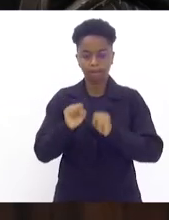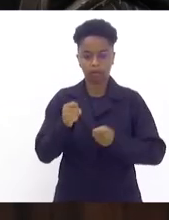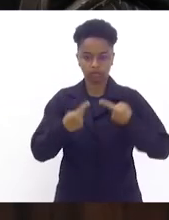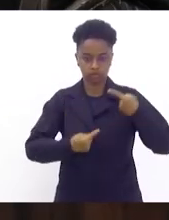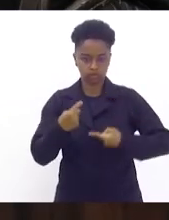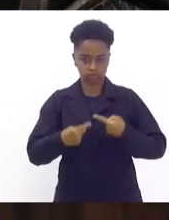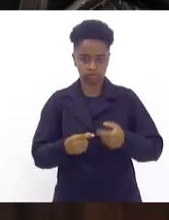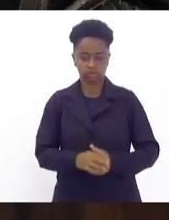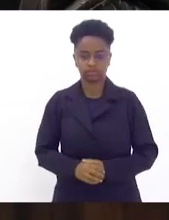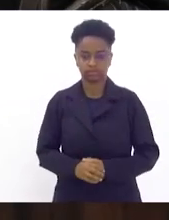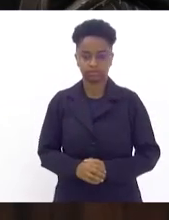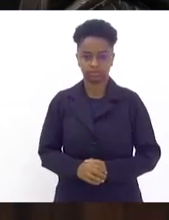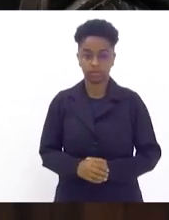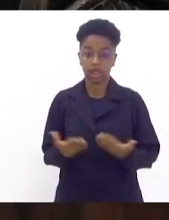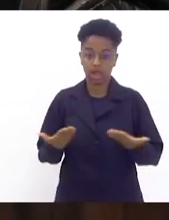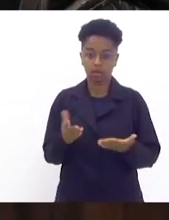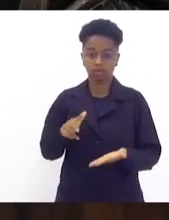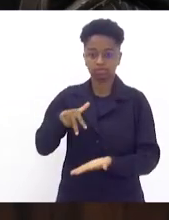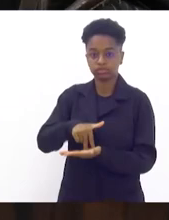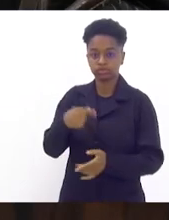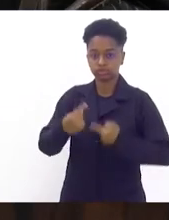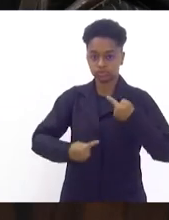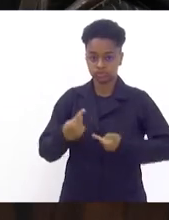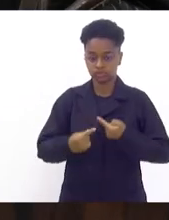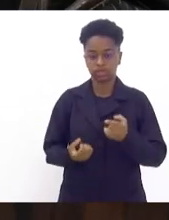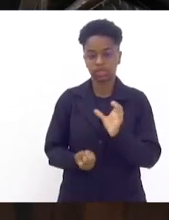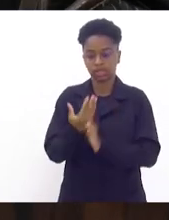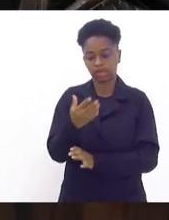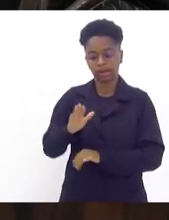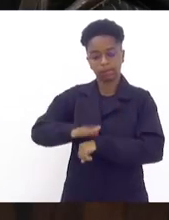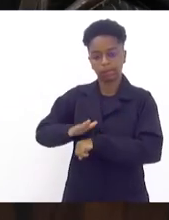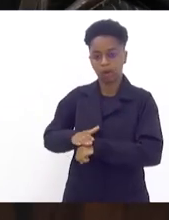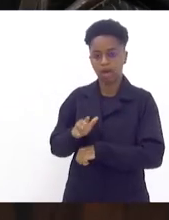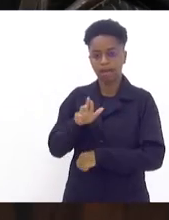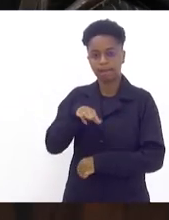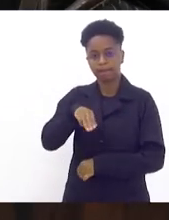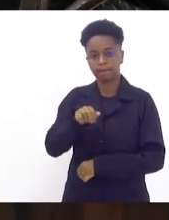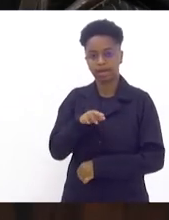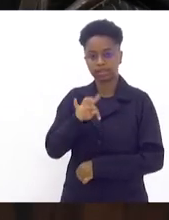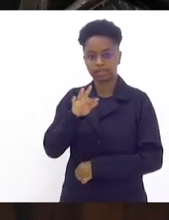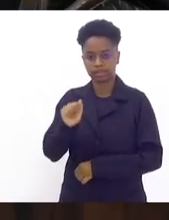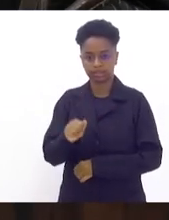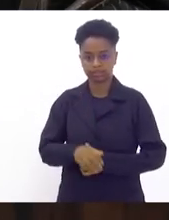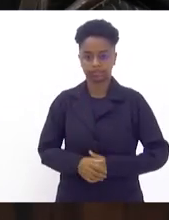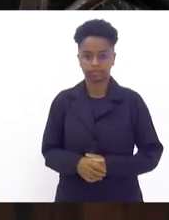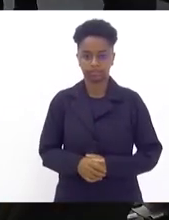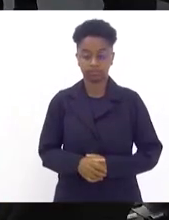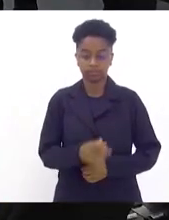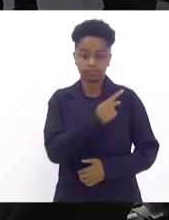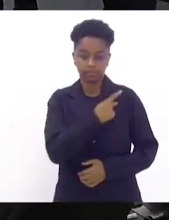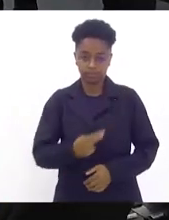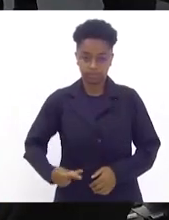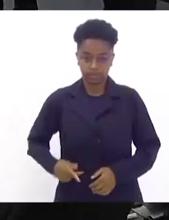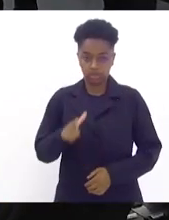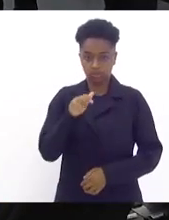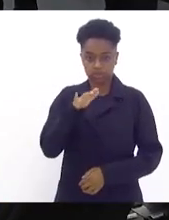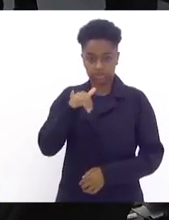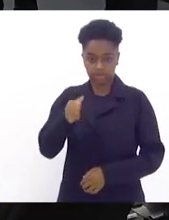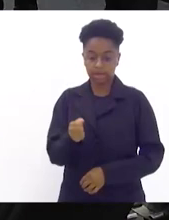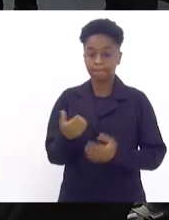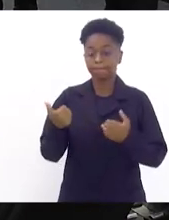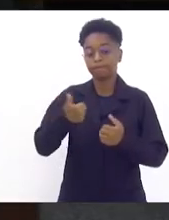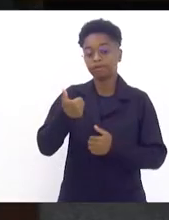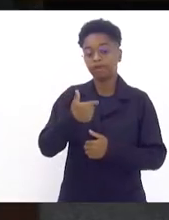discussão. Para discutir a matéria, a nobre autora, a nossa amiga, a deputada Marta Rocha. Presidente Lucinha, em primeiro lugar, eu